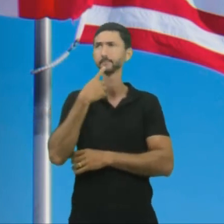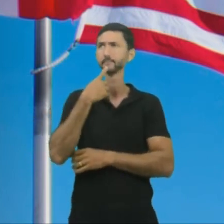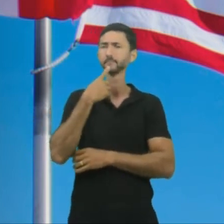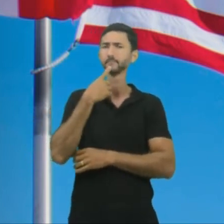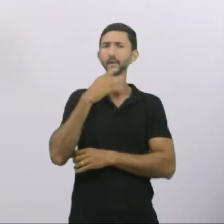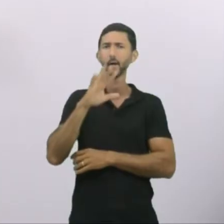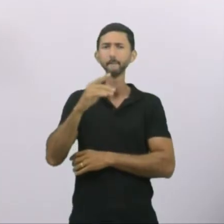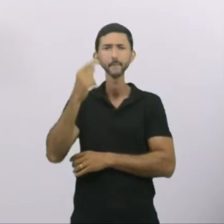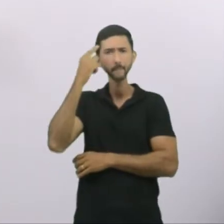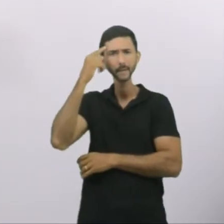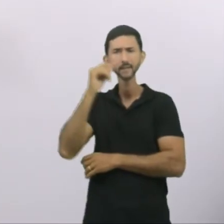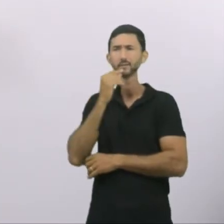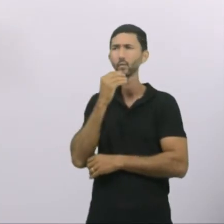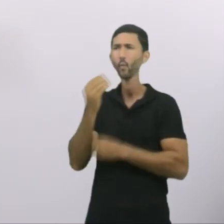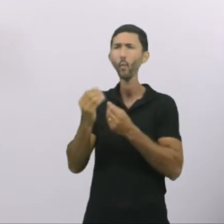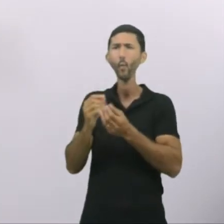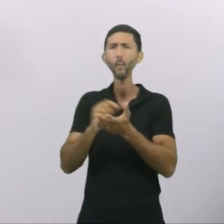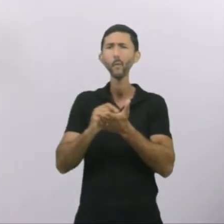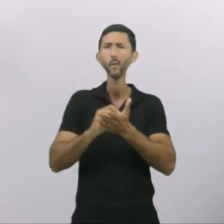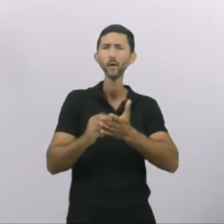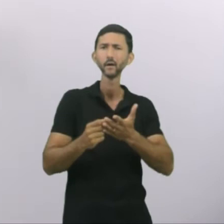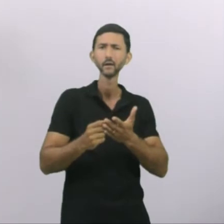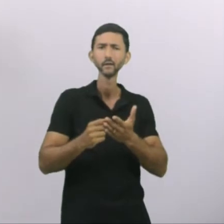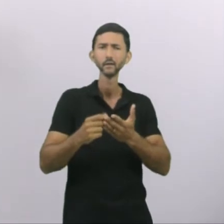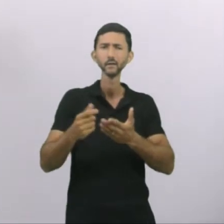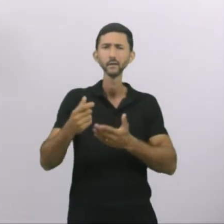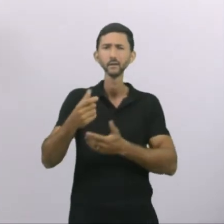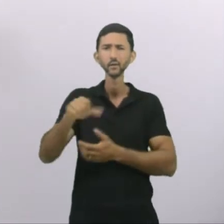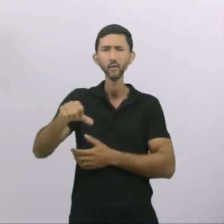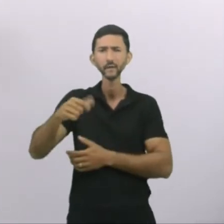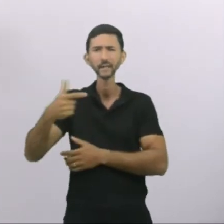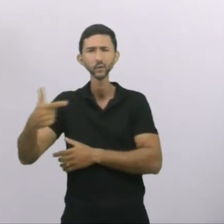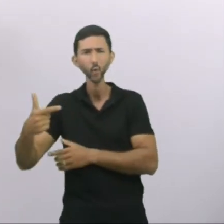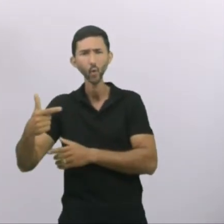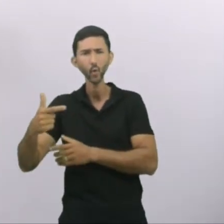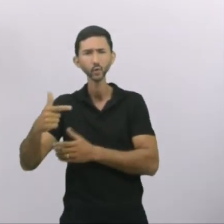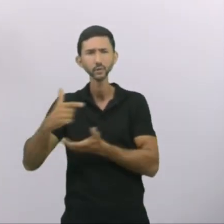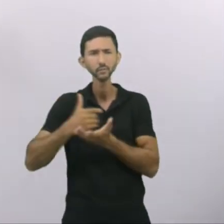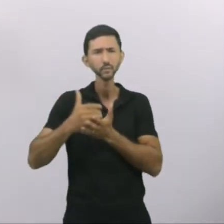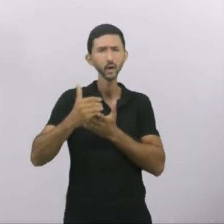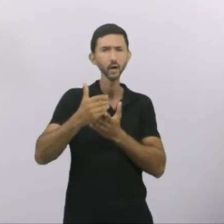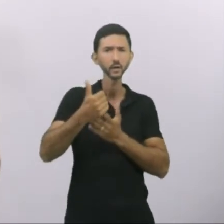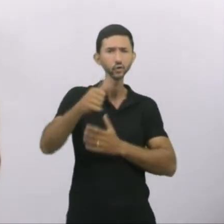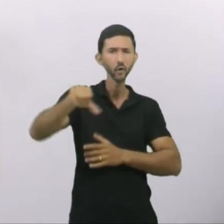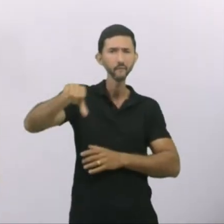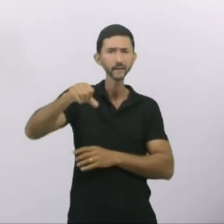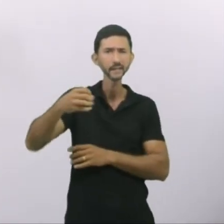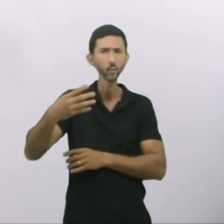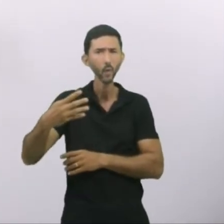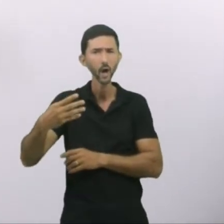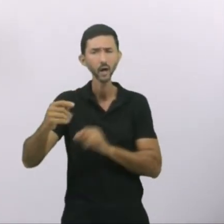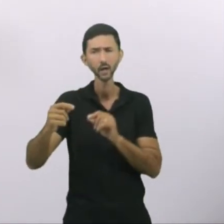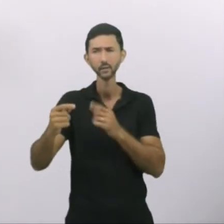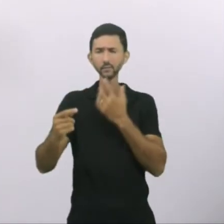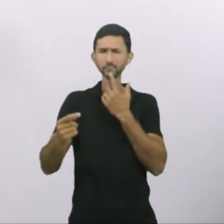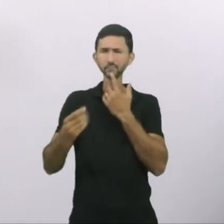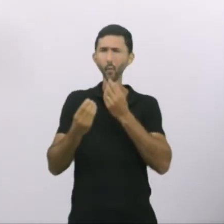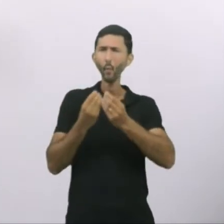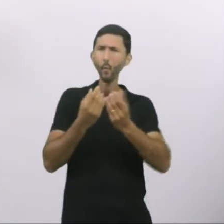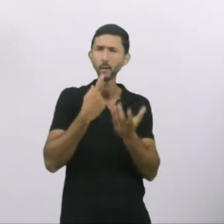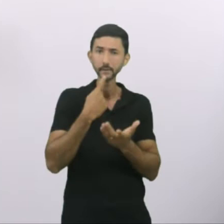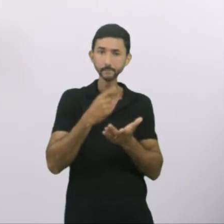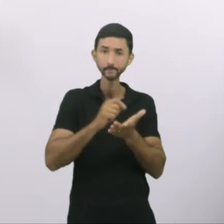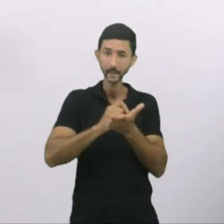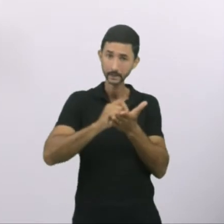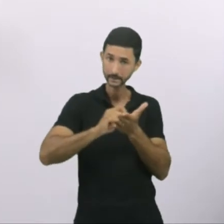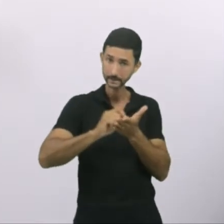se perguntando, como assim assinado em 92, vigorar em 94? Eles assinaram o tratado